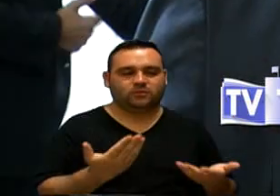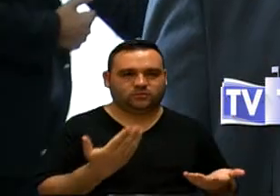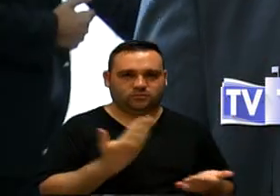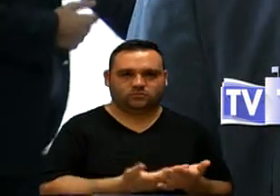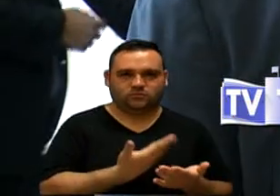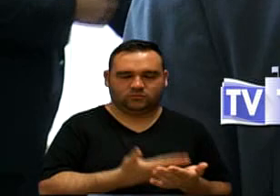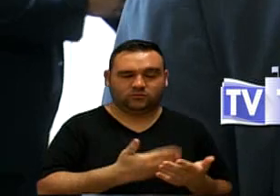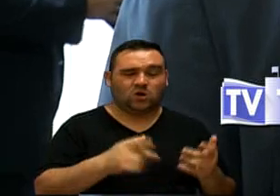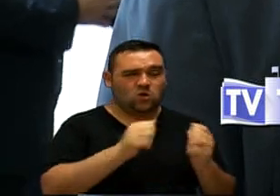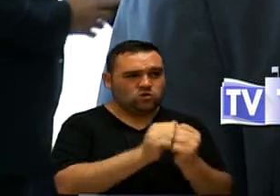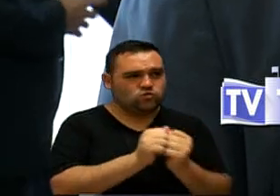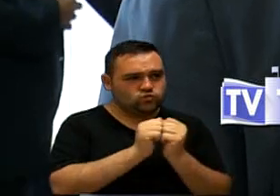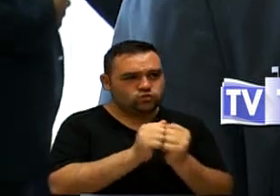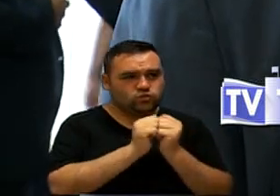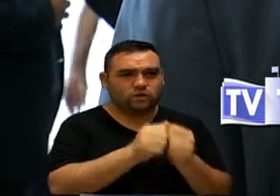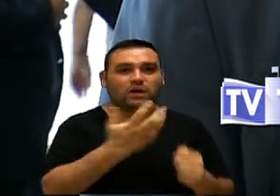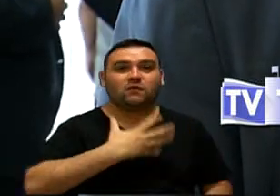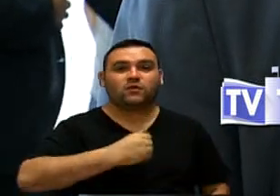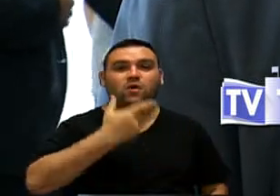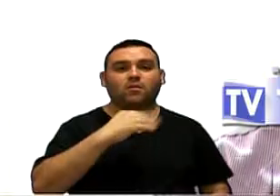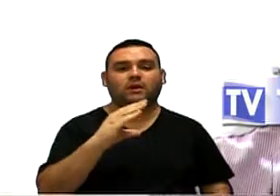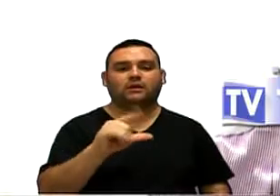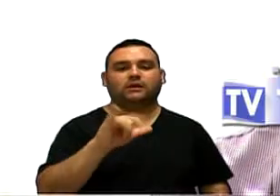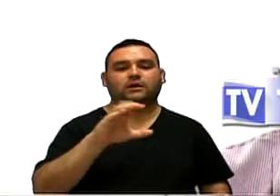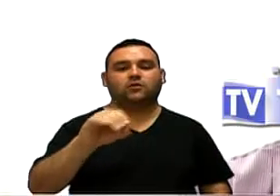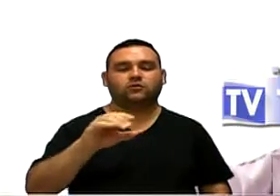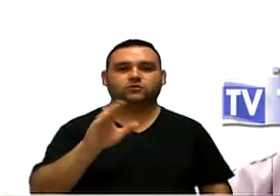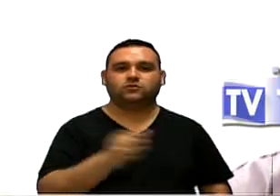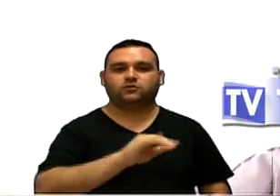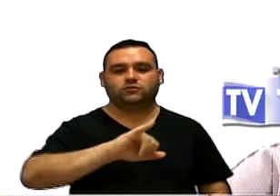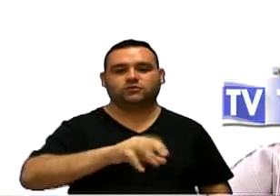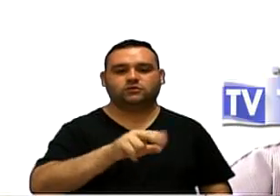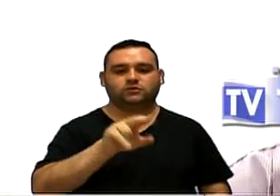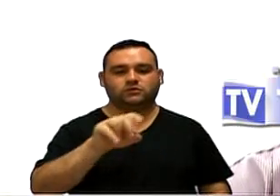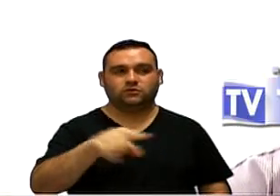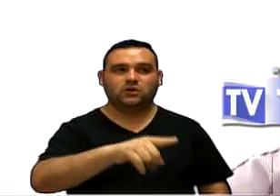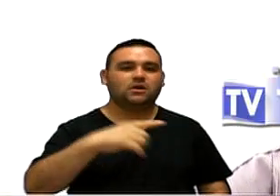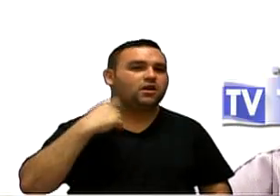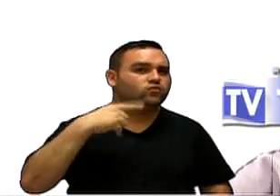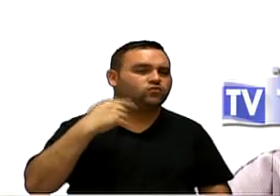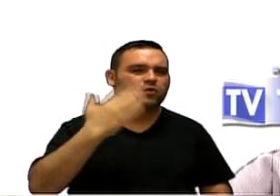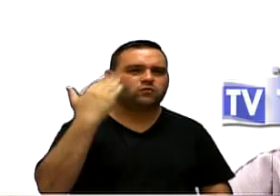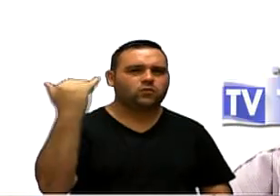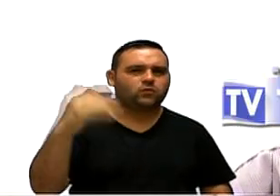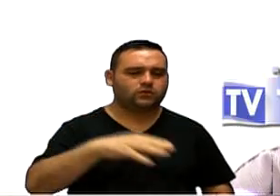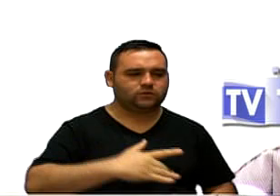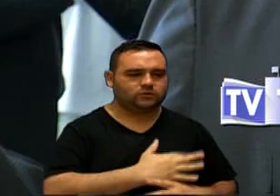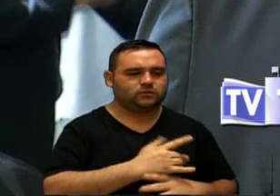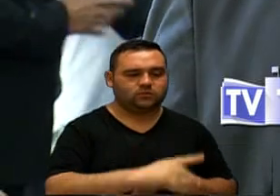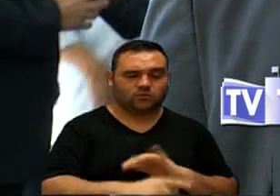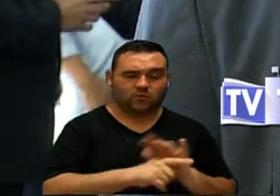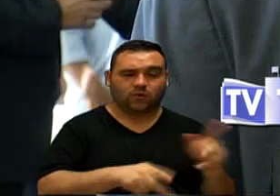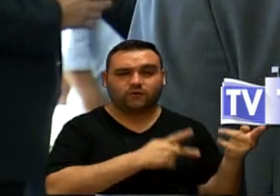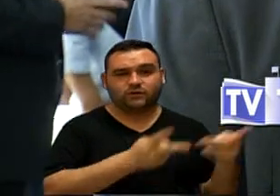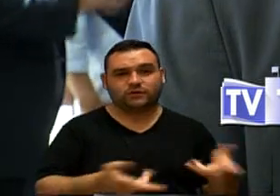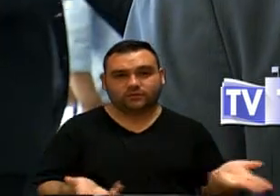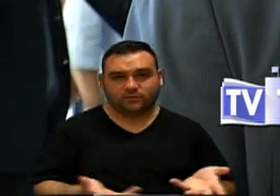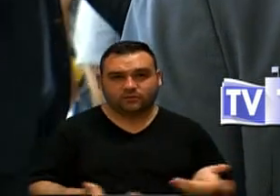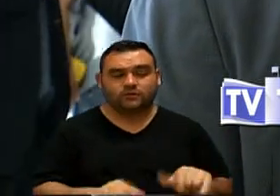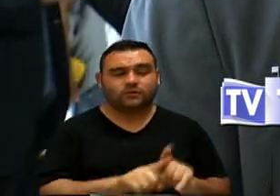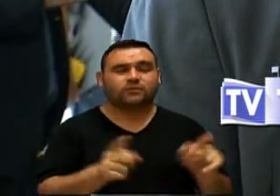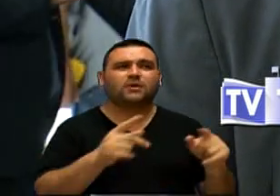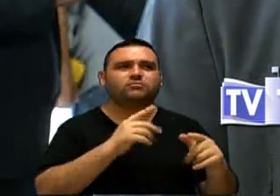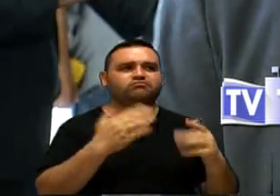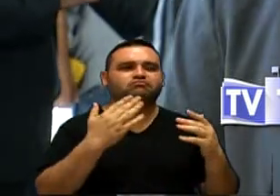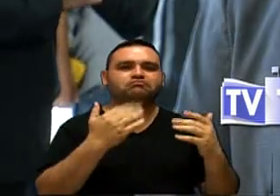muitas batalhas juntos. Filho do doutor Cláudio. Filho do doutor Cláudio Jesus, renomado advogado da nossa cidade, aqui está nos visitando no dia de hoje, que